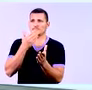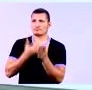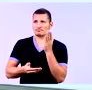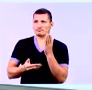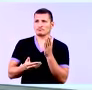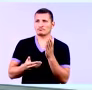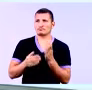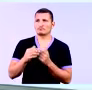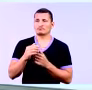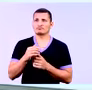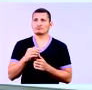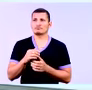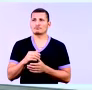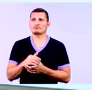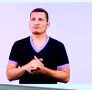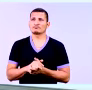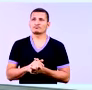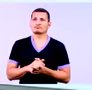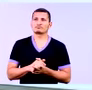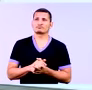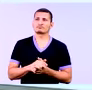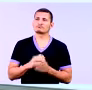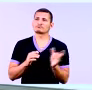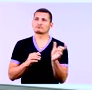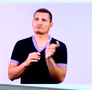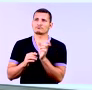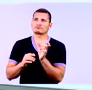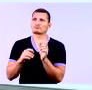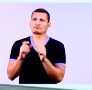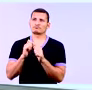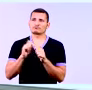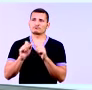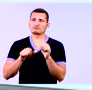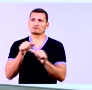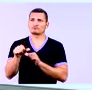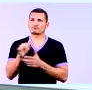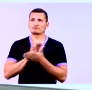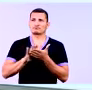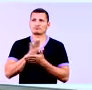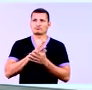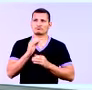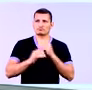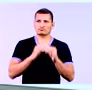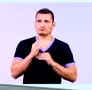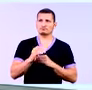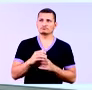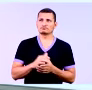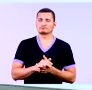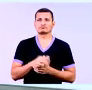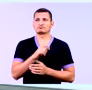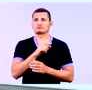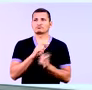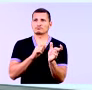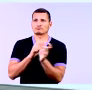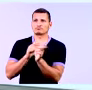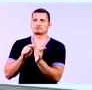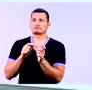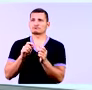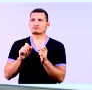não a sua validade, eles não fazem alteração nenhuma na base de dados, é como se eles não tivessem sido executados.